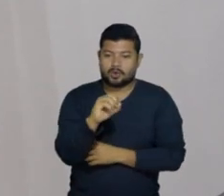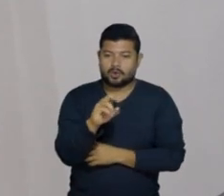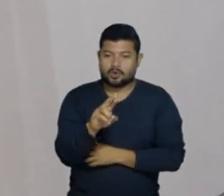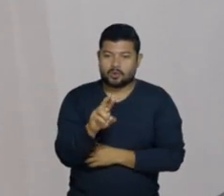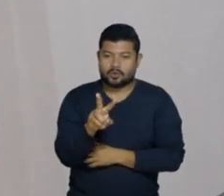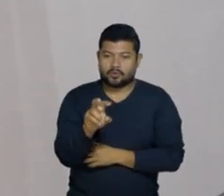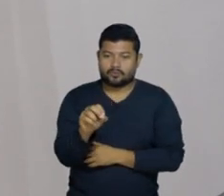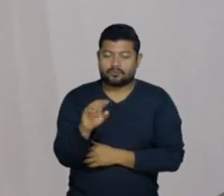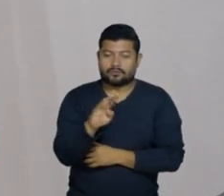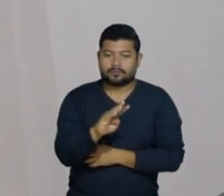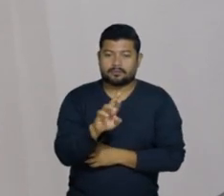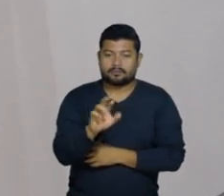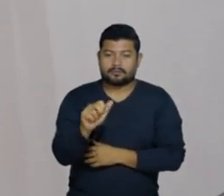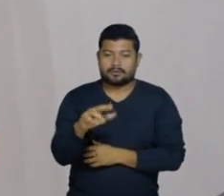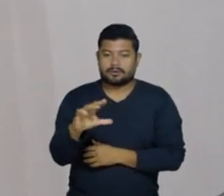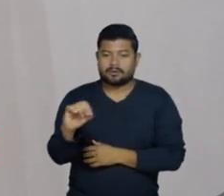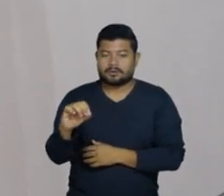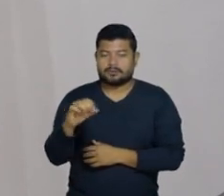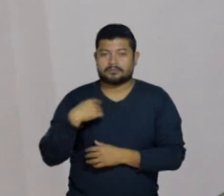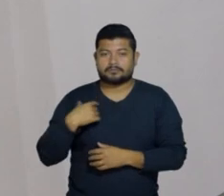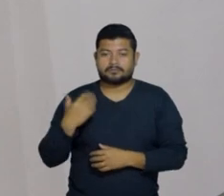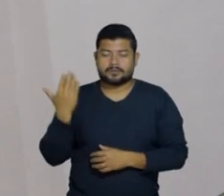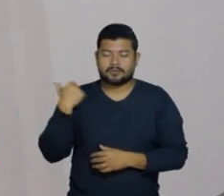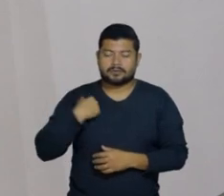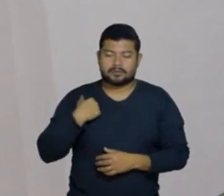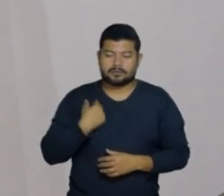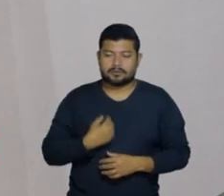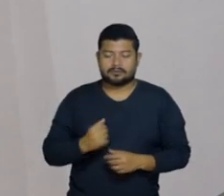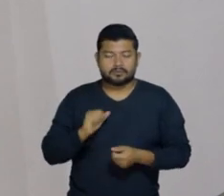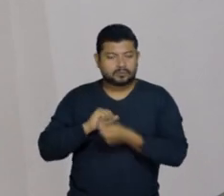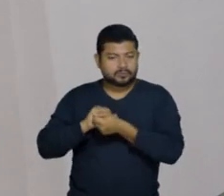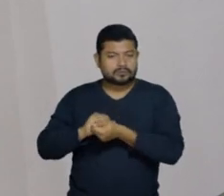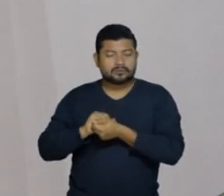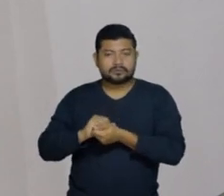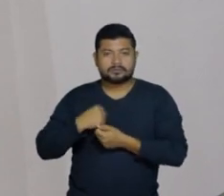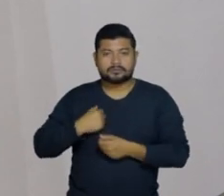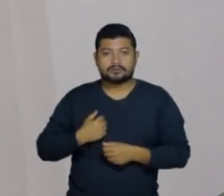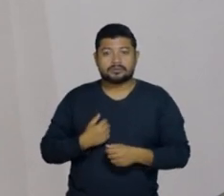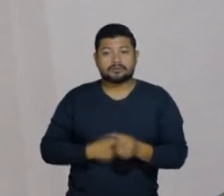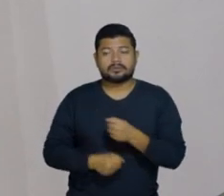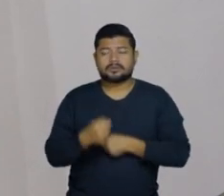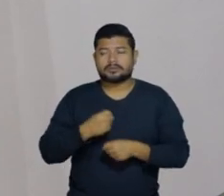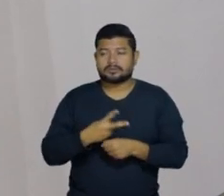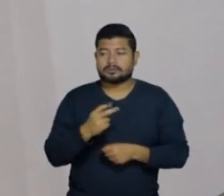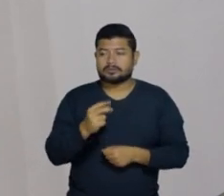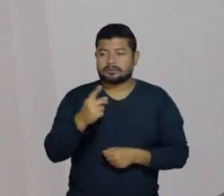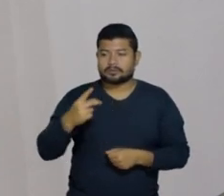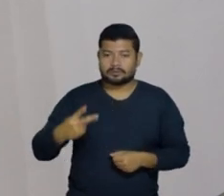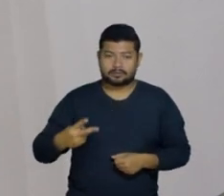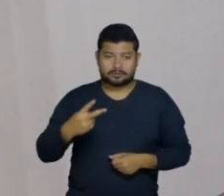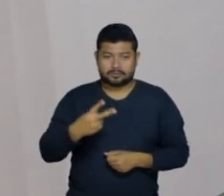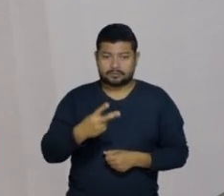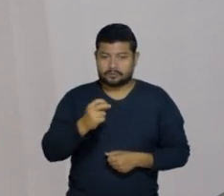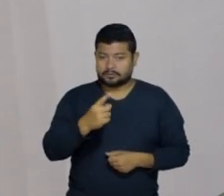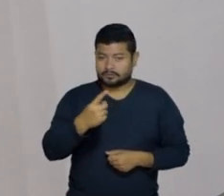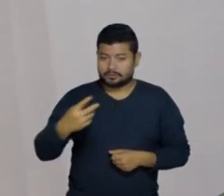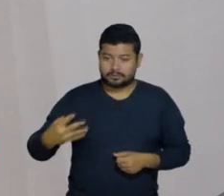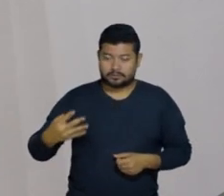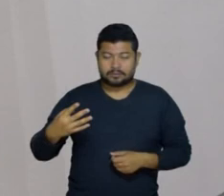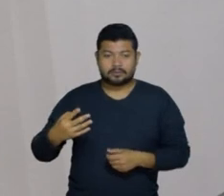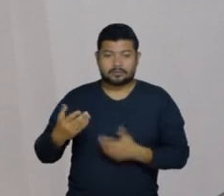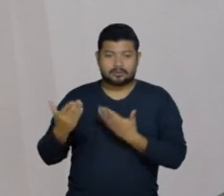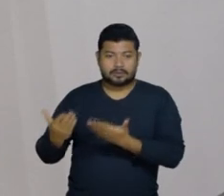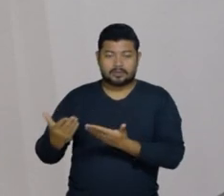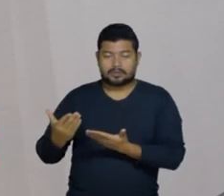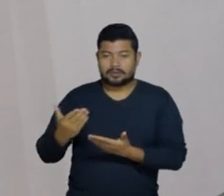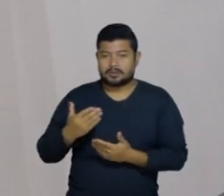sulistas, como eu, viviam desde 2014, quando então o governador Raimundo Colombo lançou essa